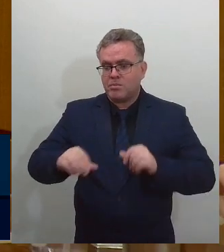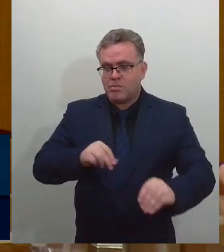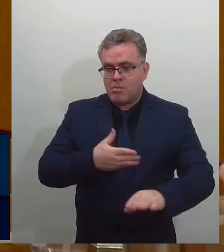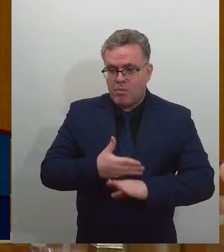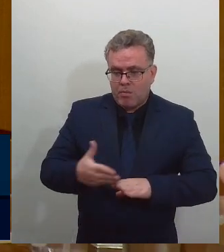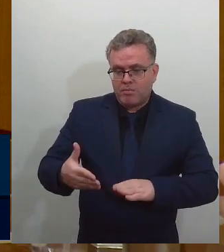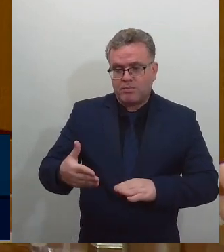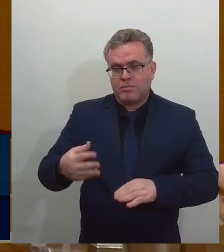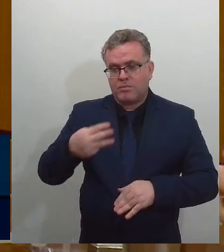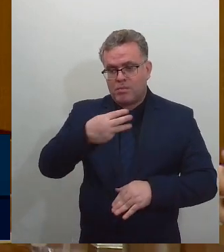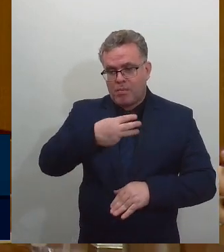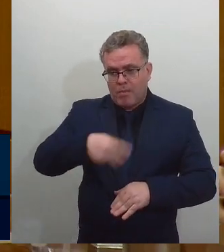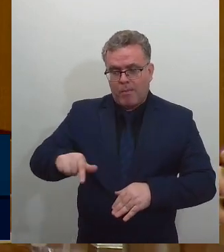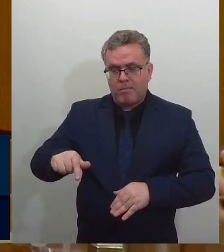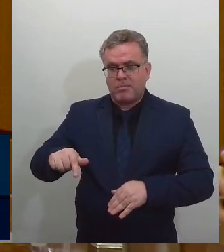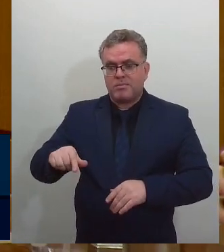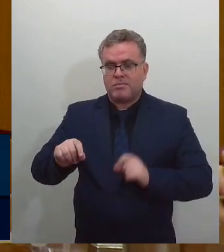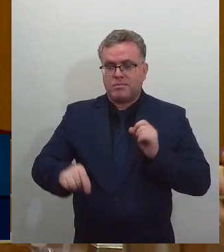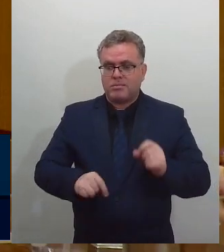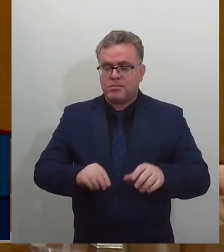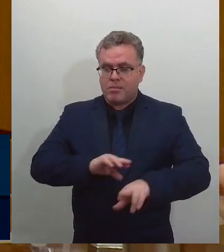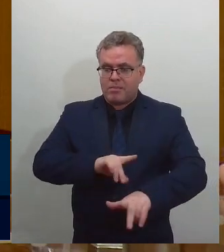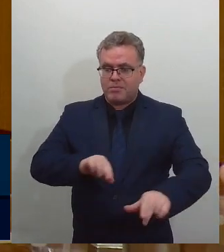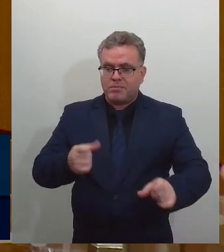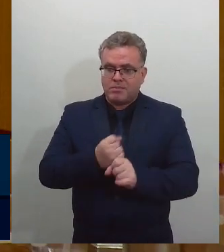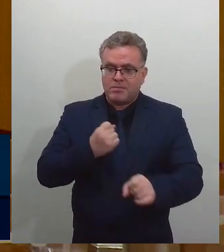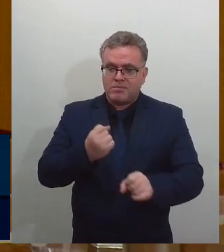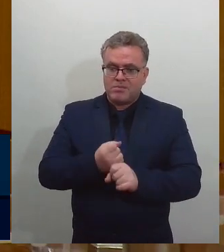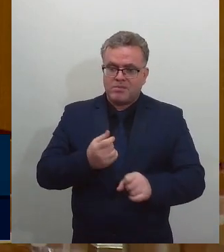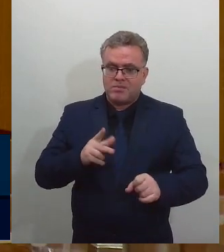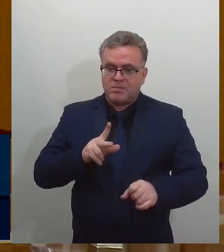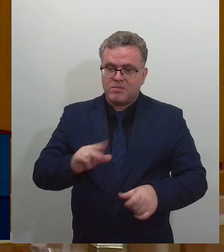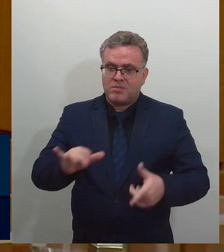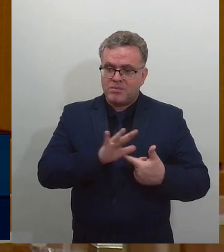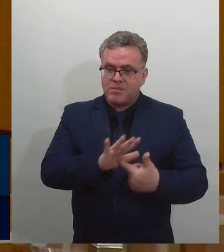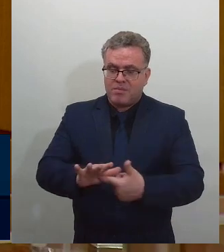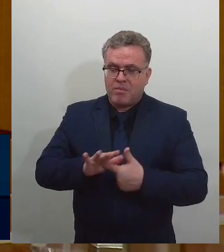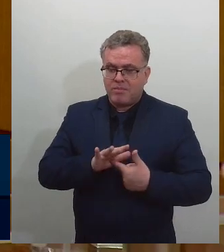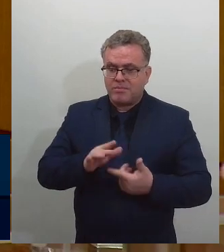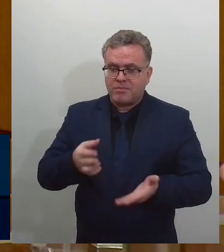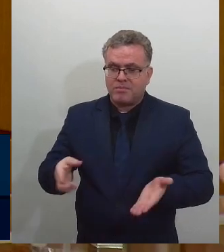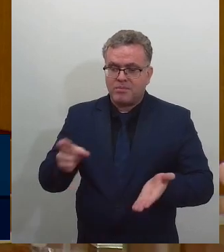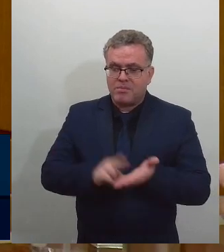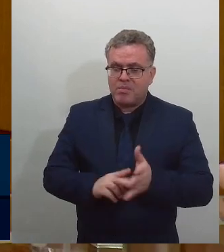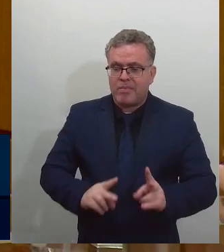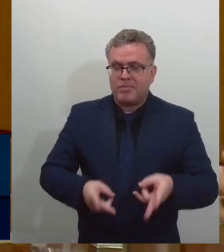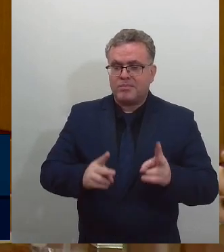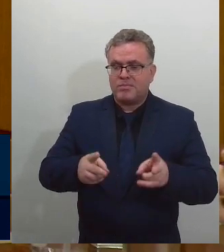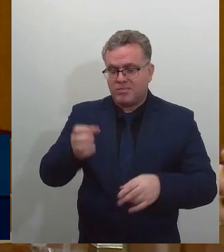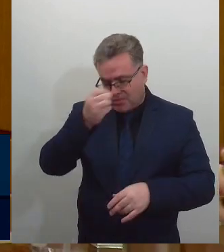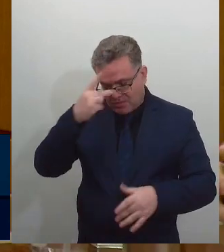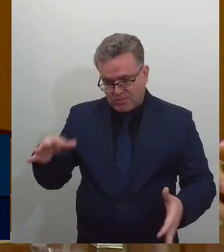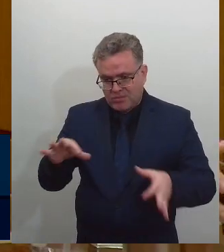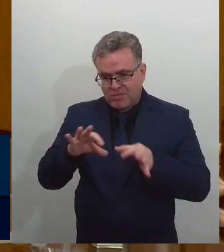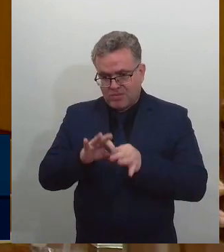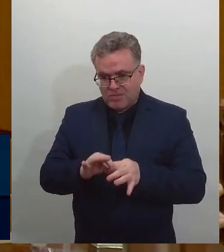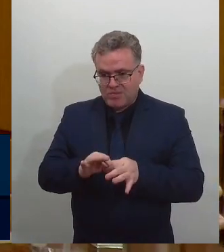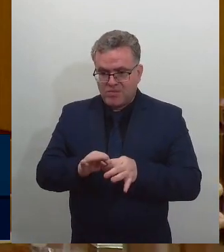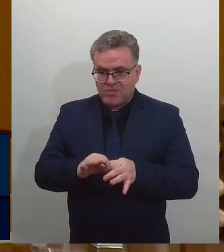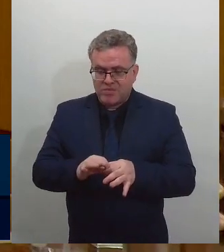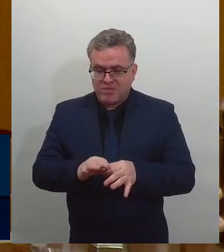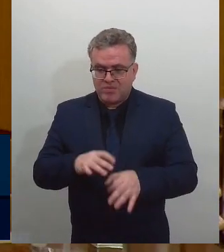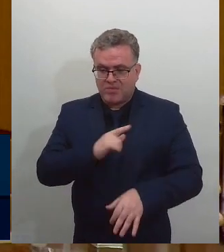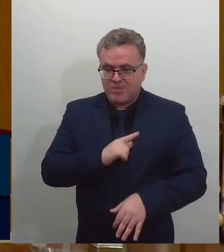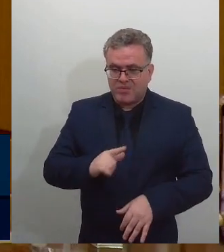que vão ser contempladas com esse novo convênio que foi firmado entre a Prefeitura de Aracaju, né, o Governo Federal e esse